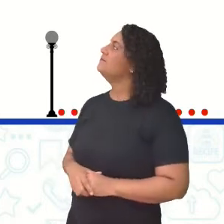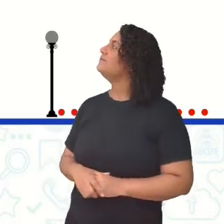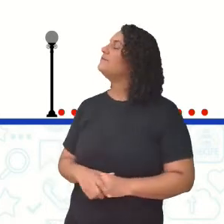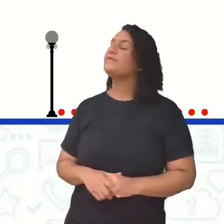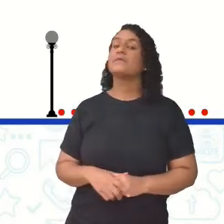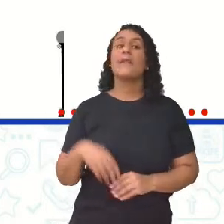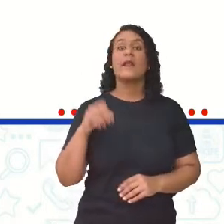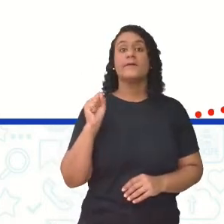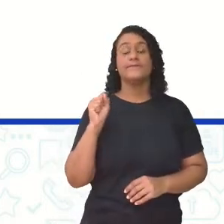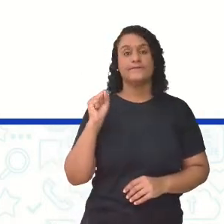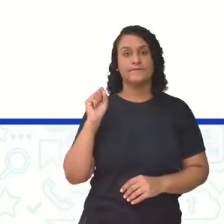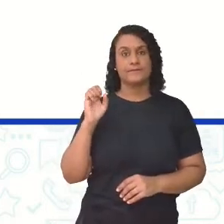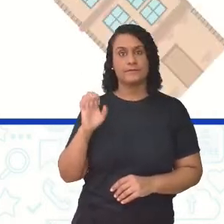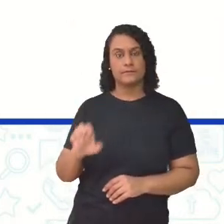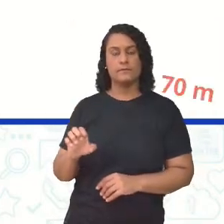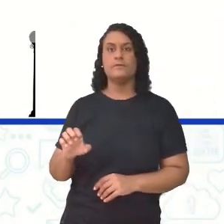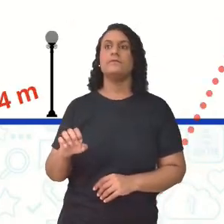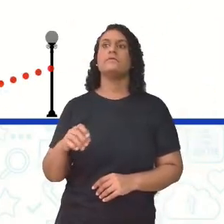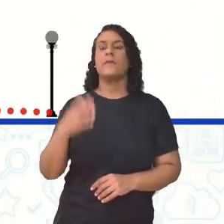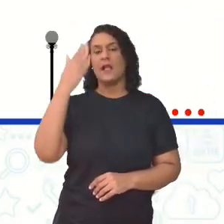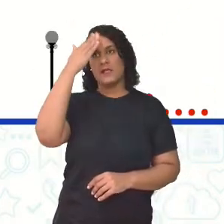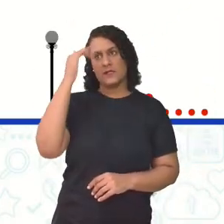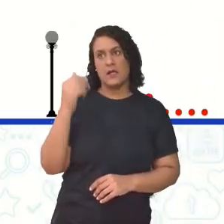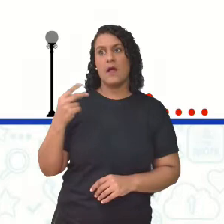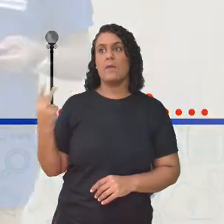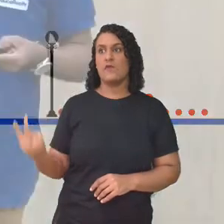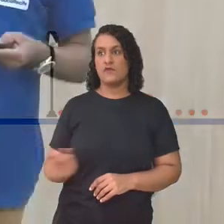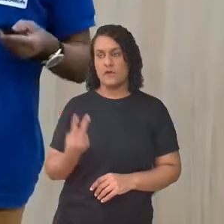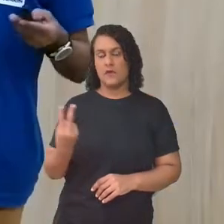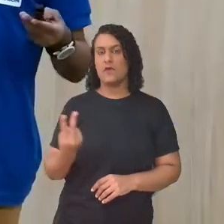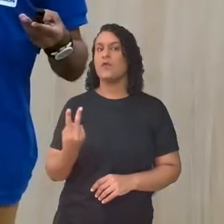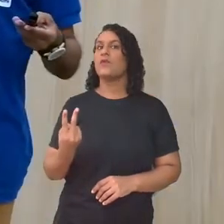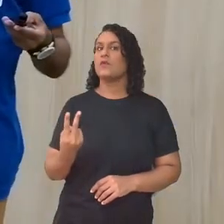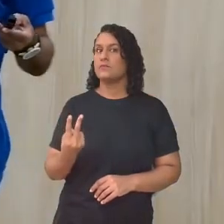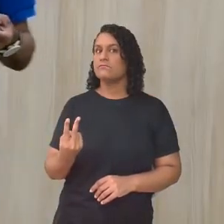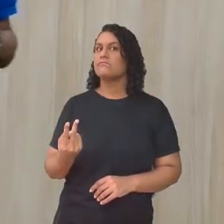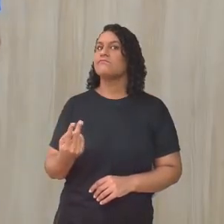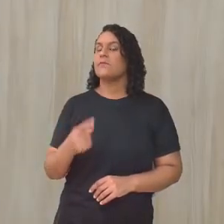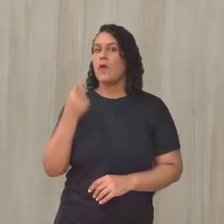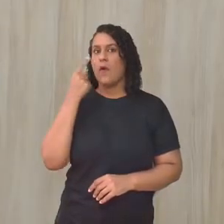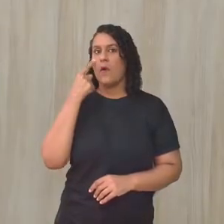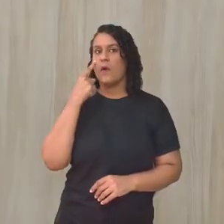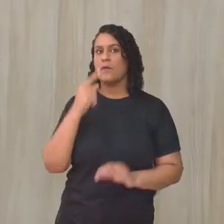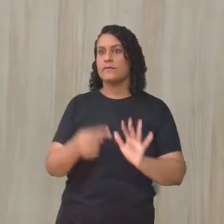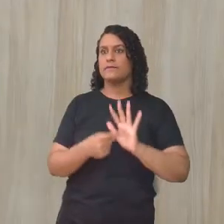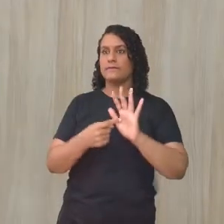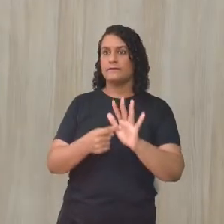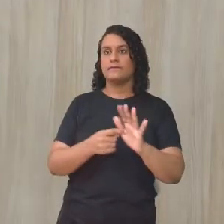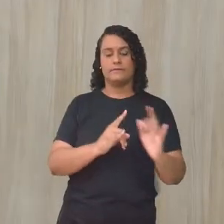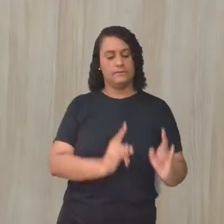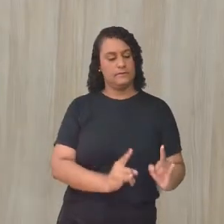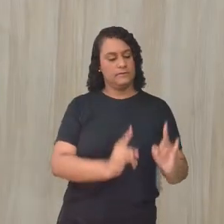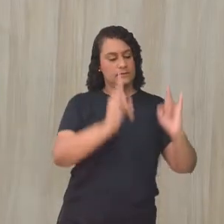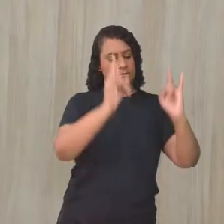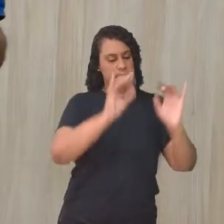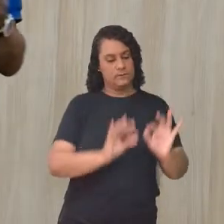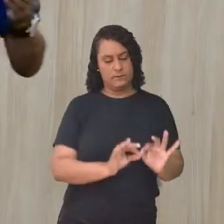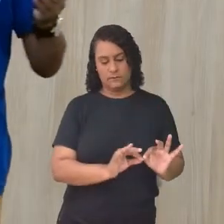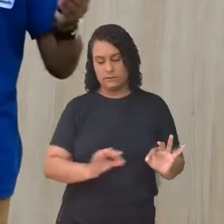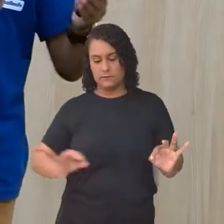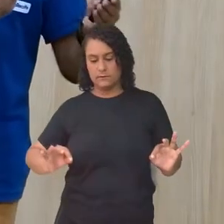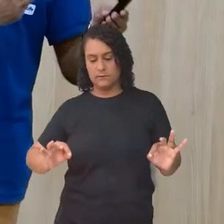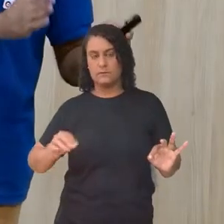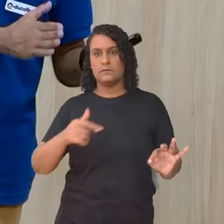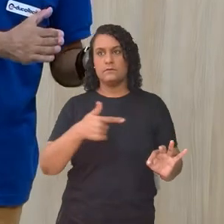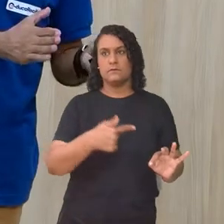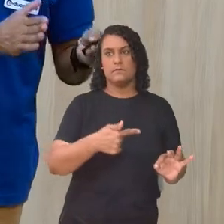aí, se a gente sabe esses valores, e eu vou dizer os valores para vocês aí, ó, eu vou dizer que a sombra do prédio é